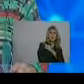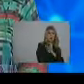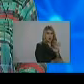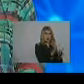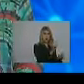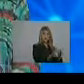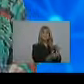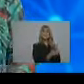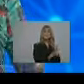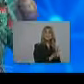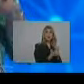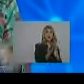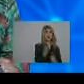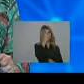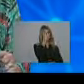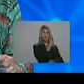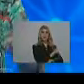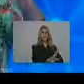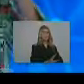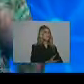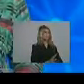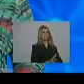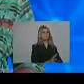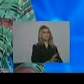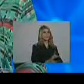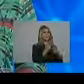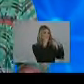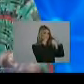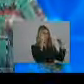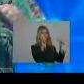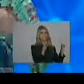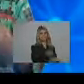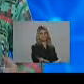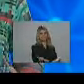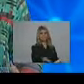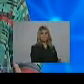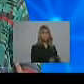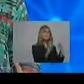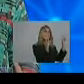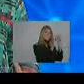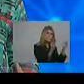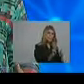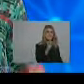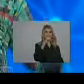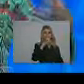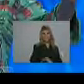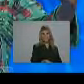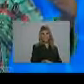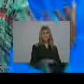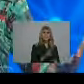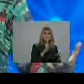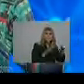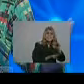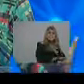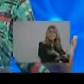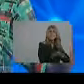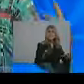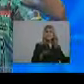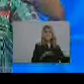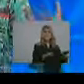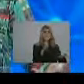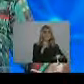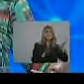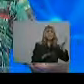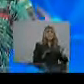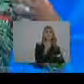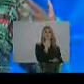da segurança é da cultura da não violência, da cultura de paz, do respeito à diversidade, da proteção ao conjunto dependente da